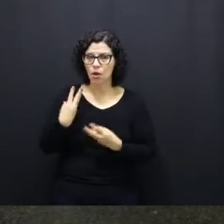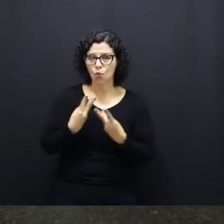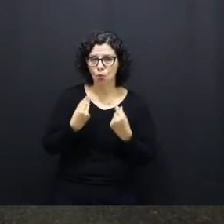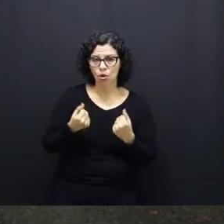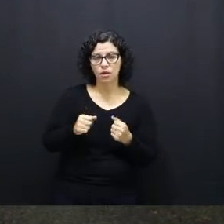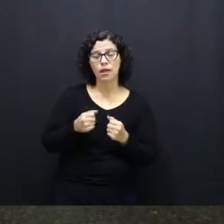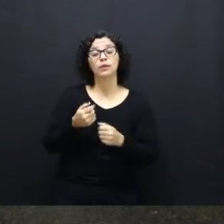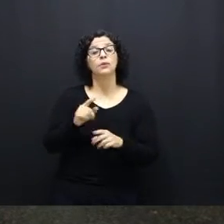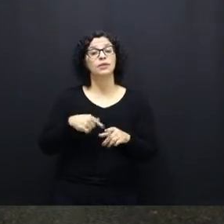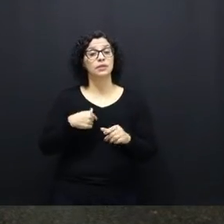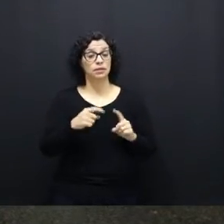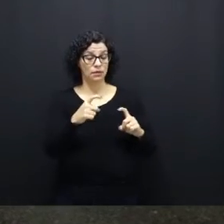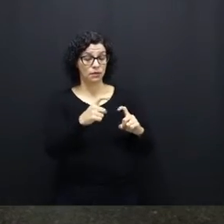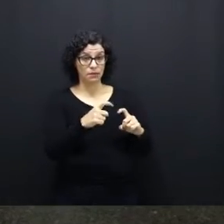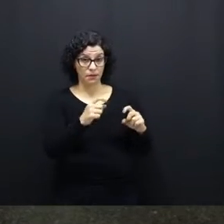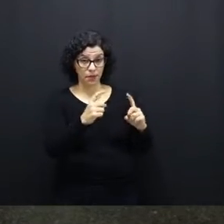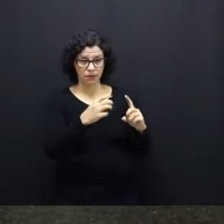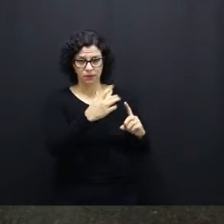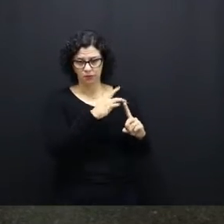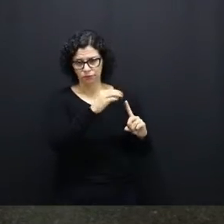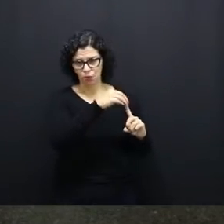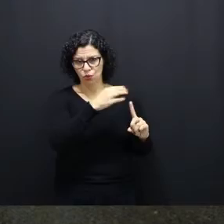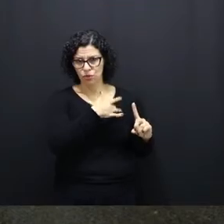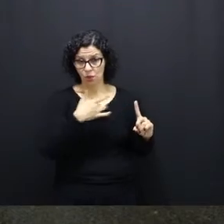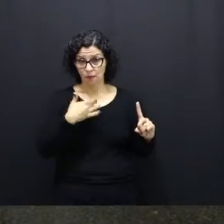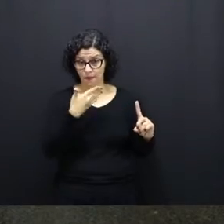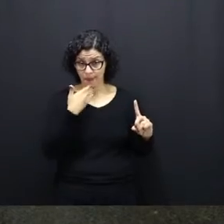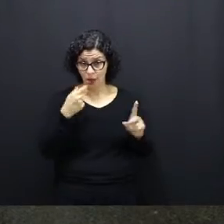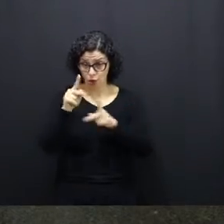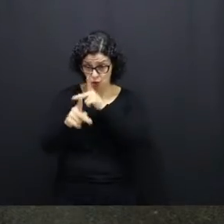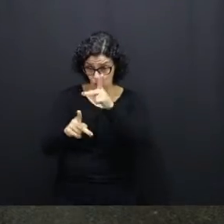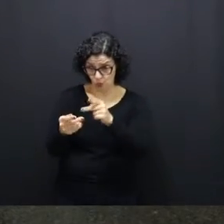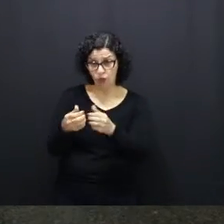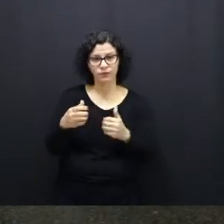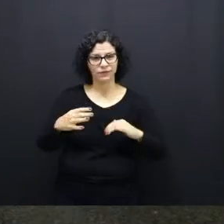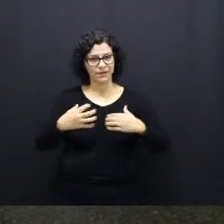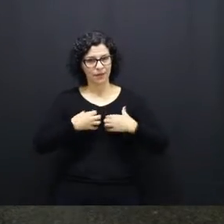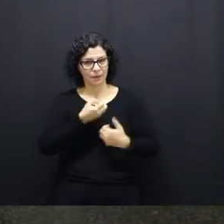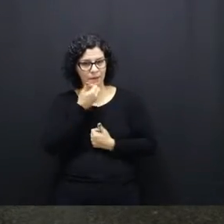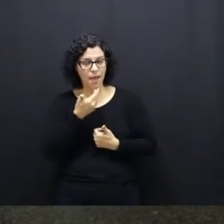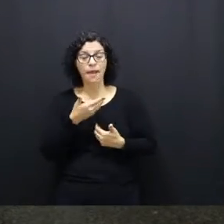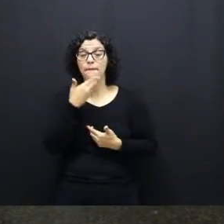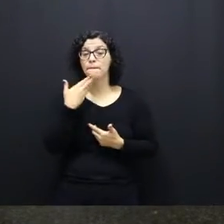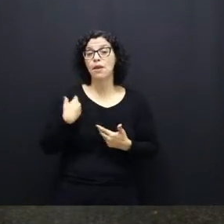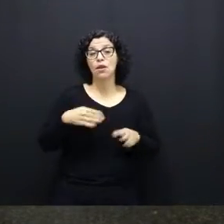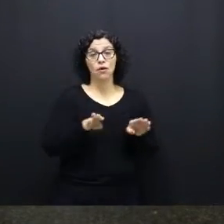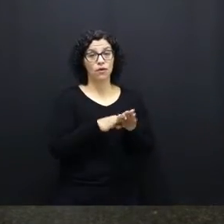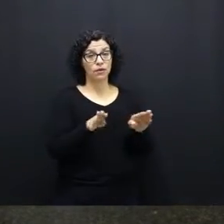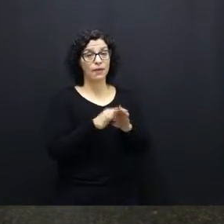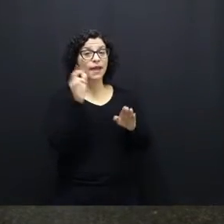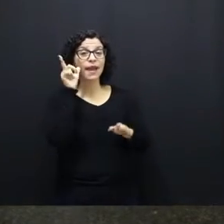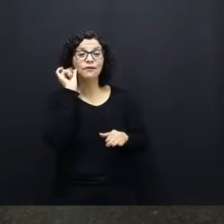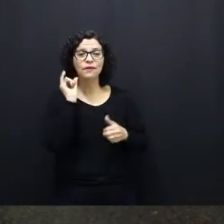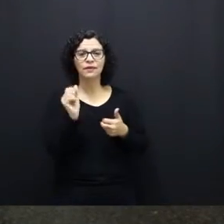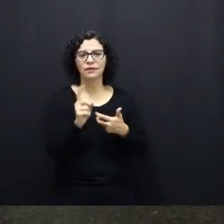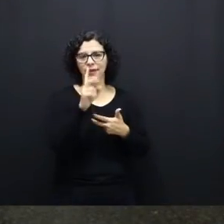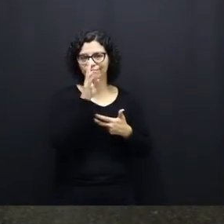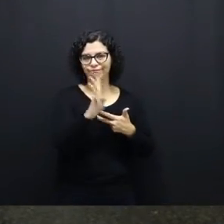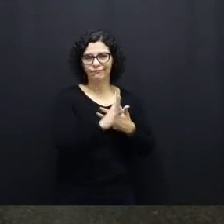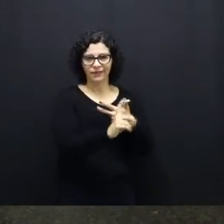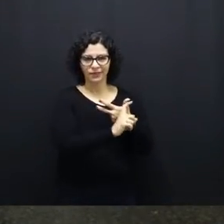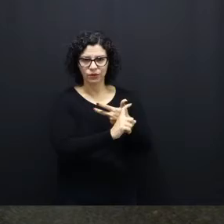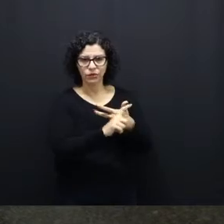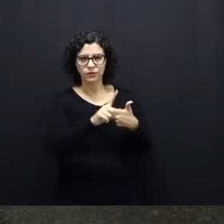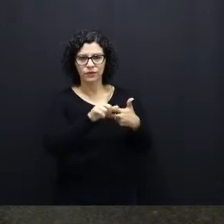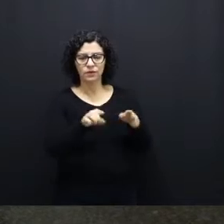Executivo Melhora para o legislativo e todos ganham essa a intenção todo dia de hoje eu quero trazer